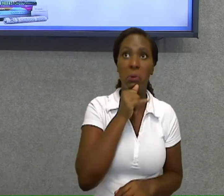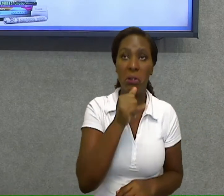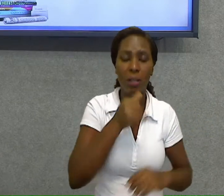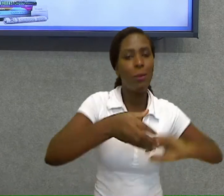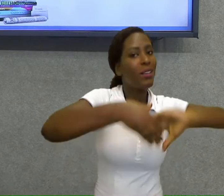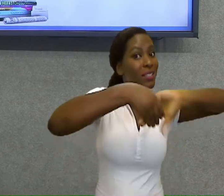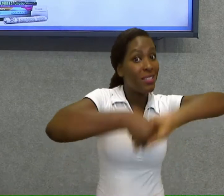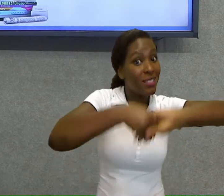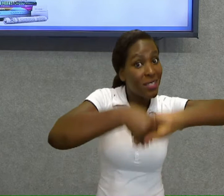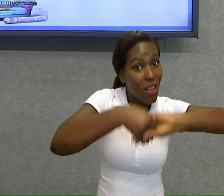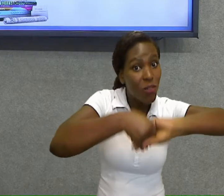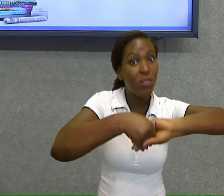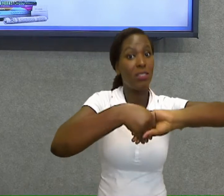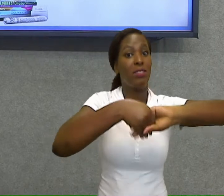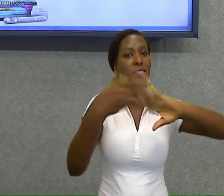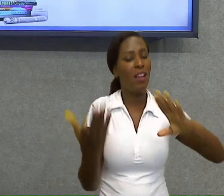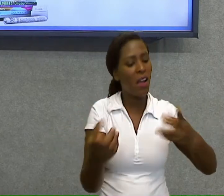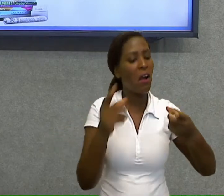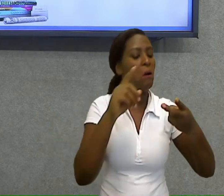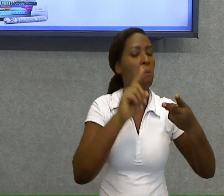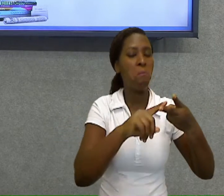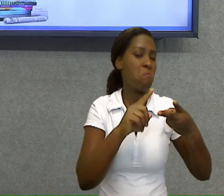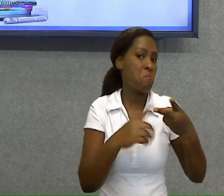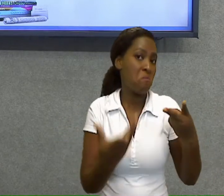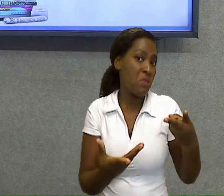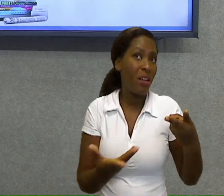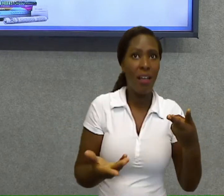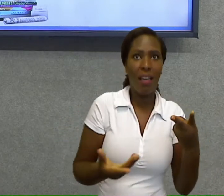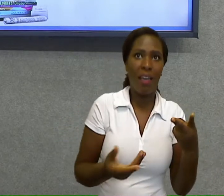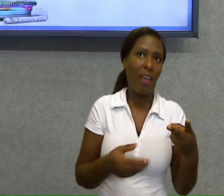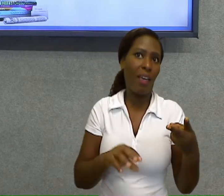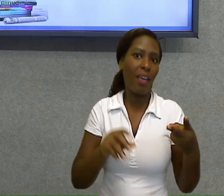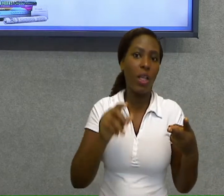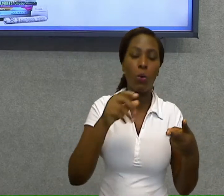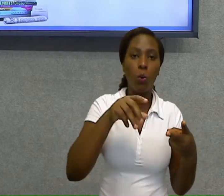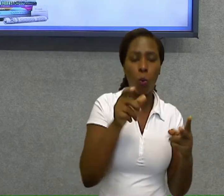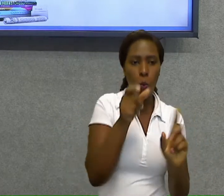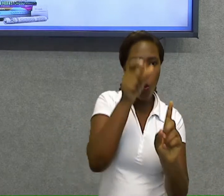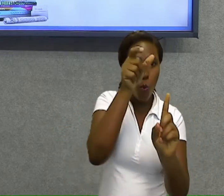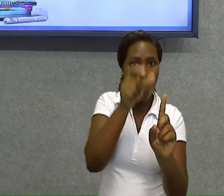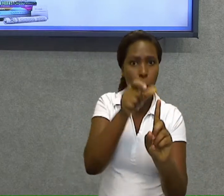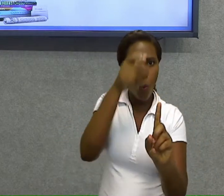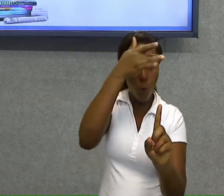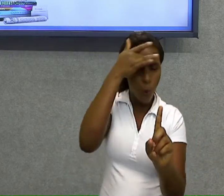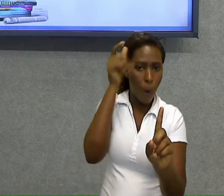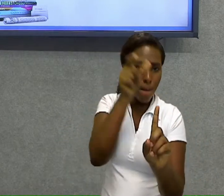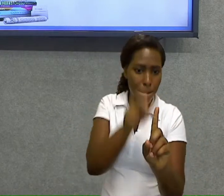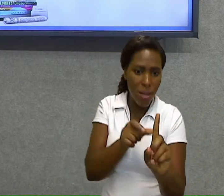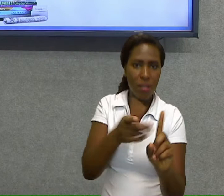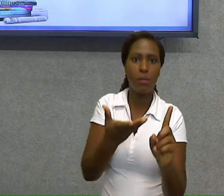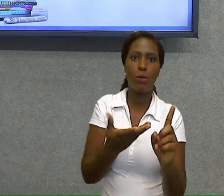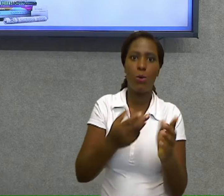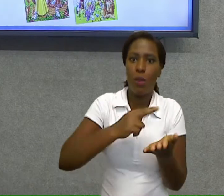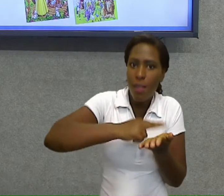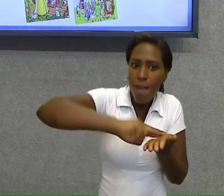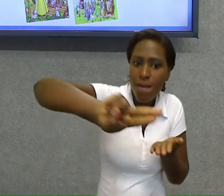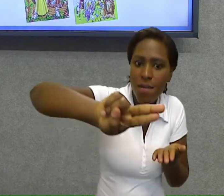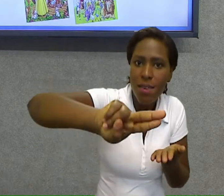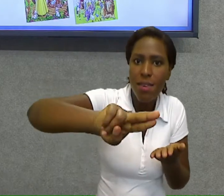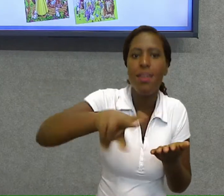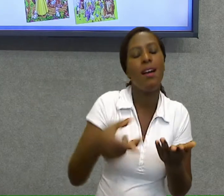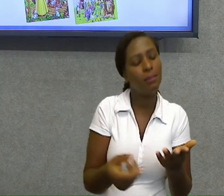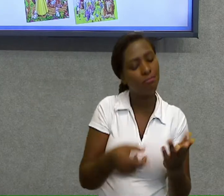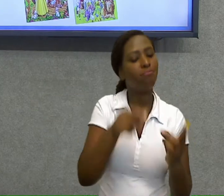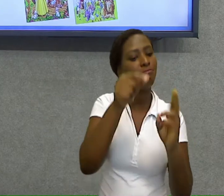práticas sociocomunicativas são dinâmicas e variáveis. Então, vamos continuar aqui com o nosso